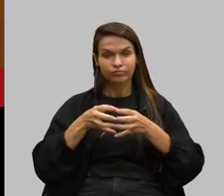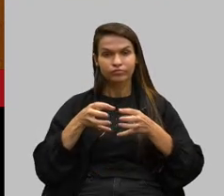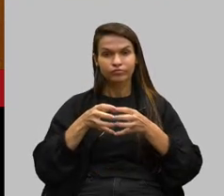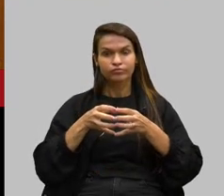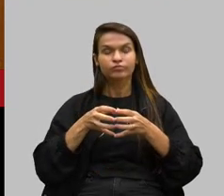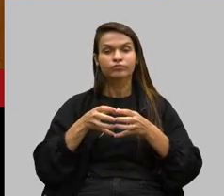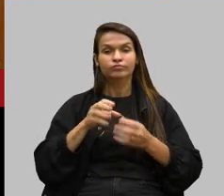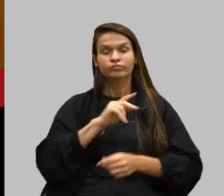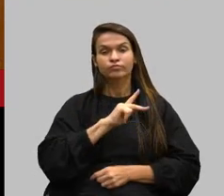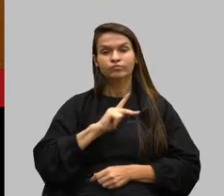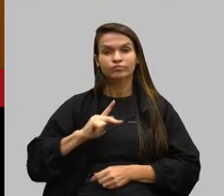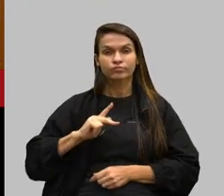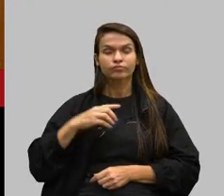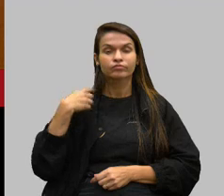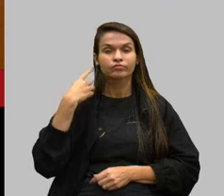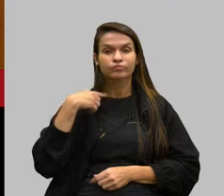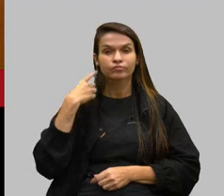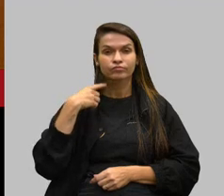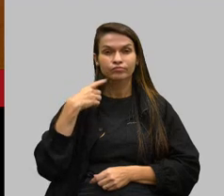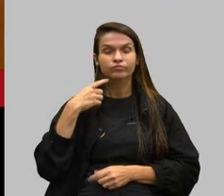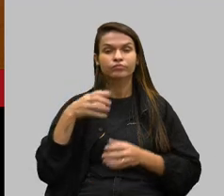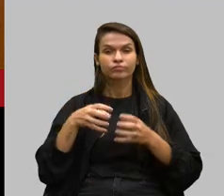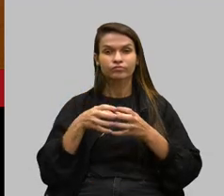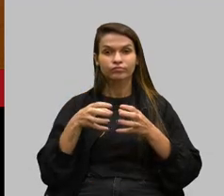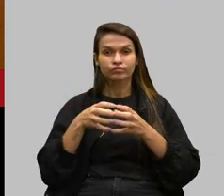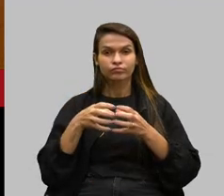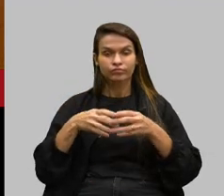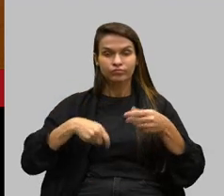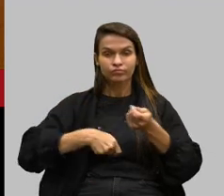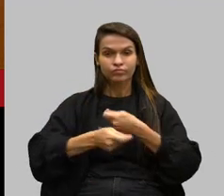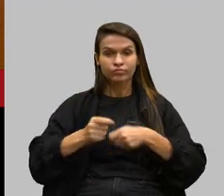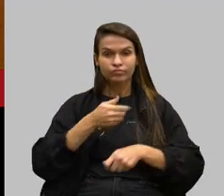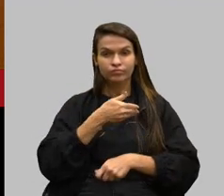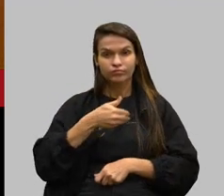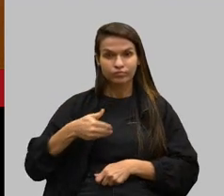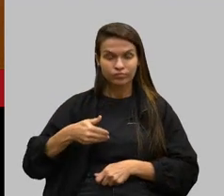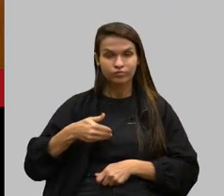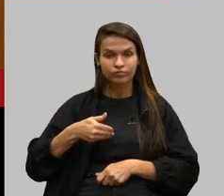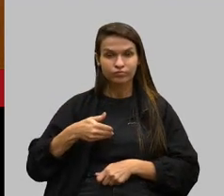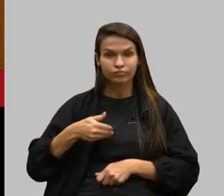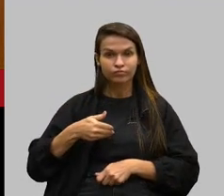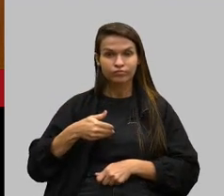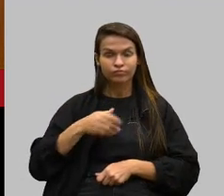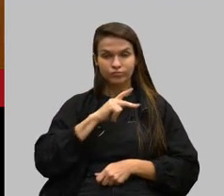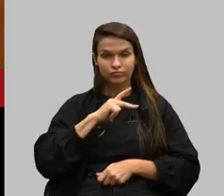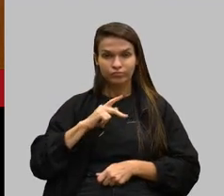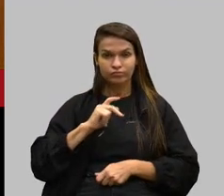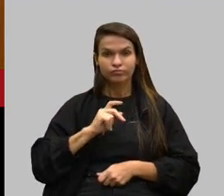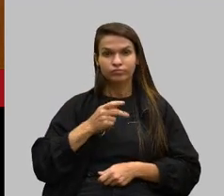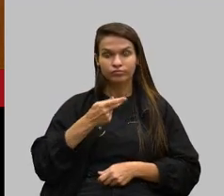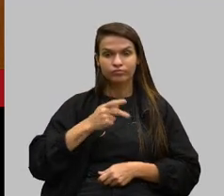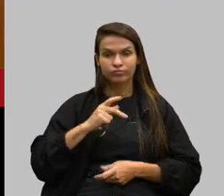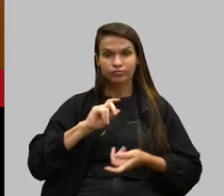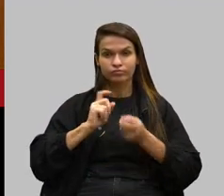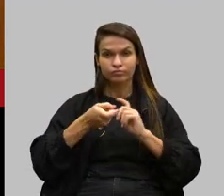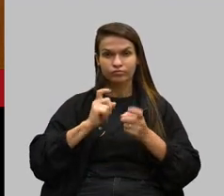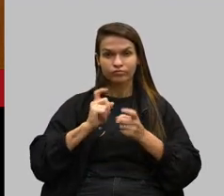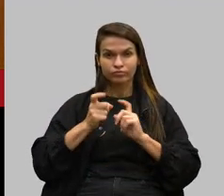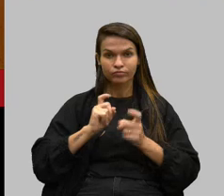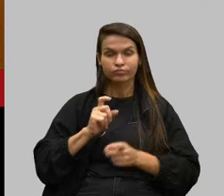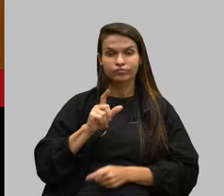Presidente Deputado presidente da Comissão de administração pública que Preside esta reunião Deputado Leonil de